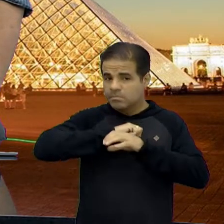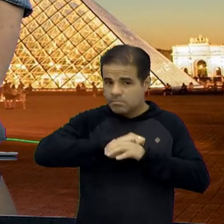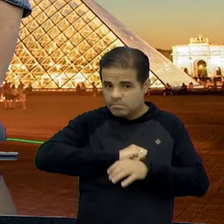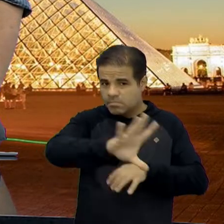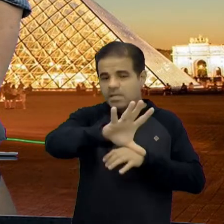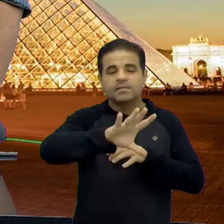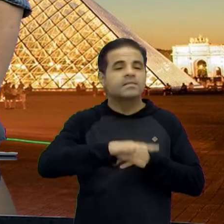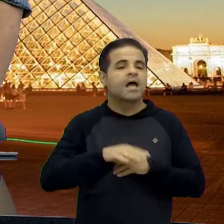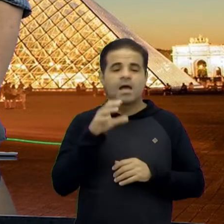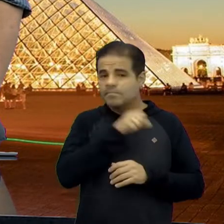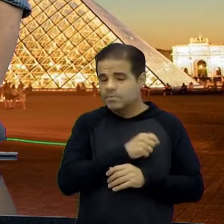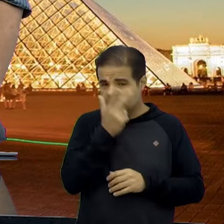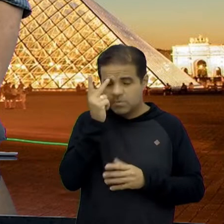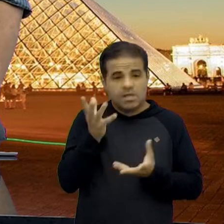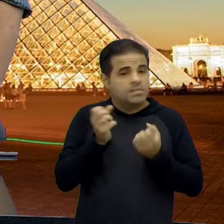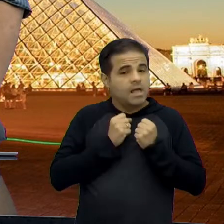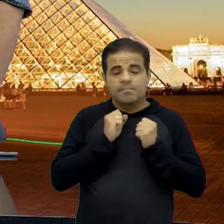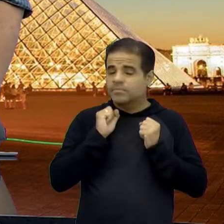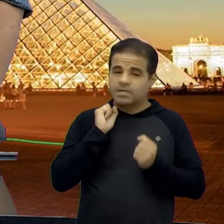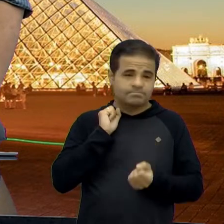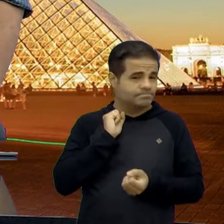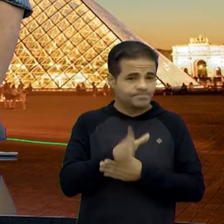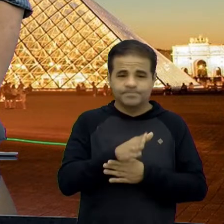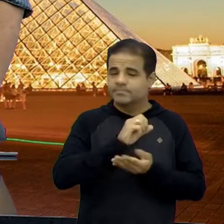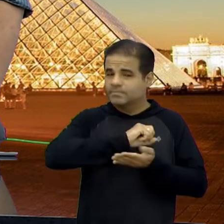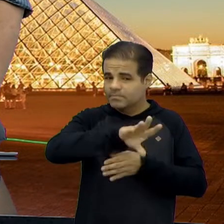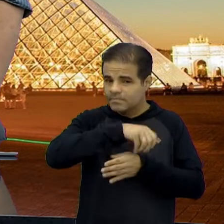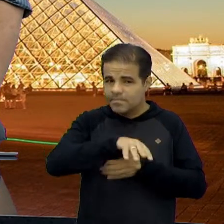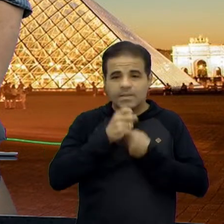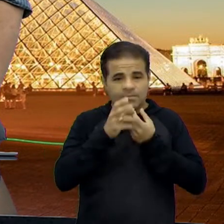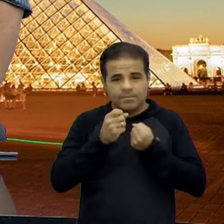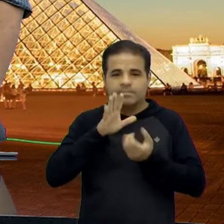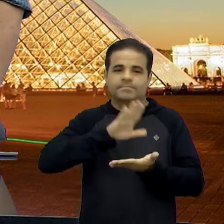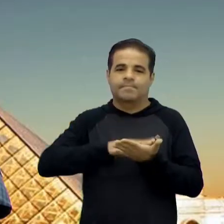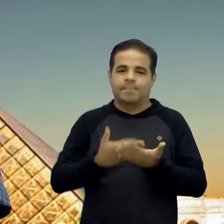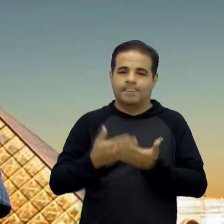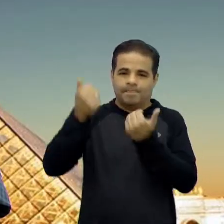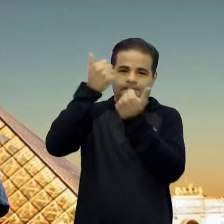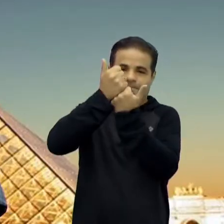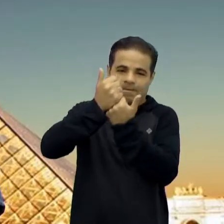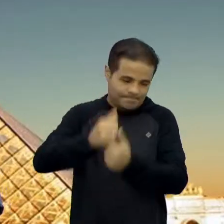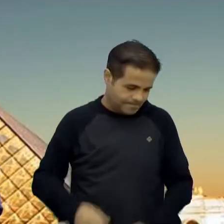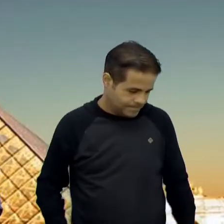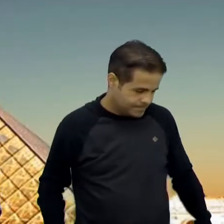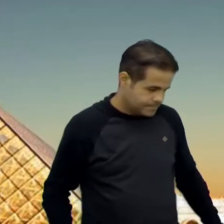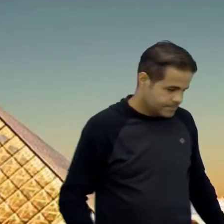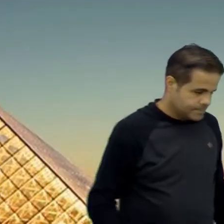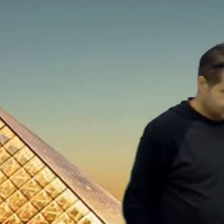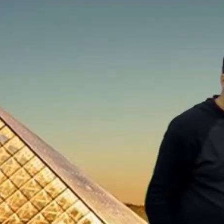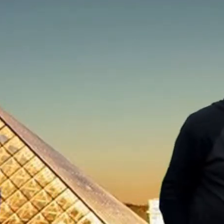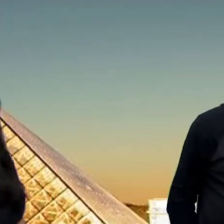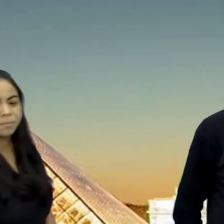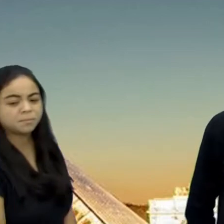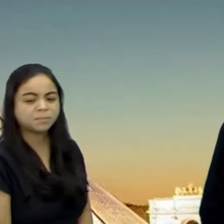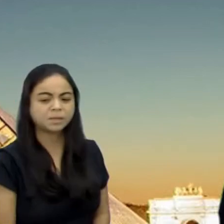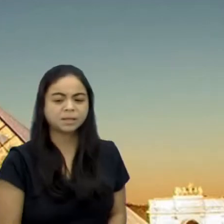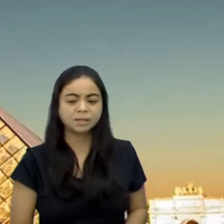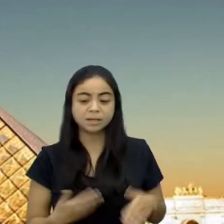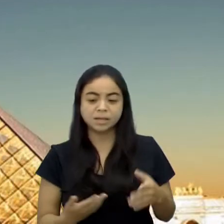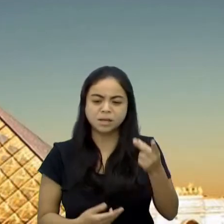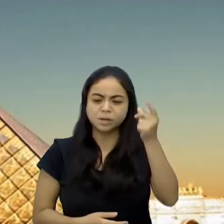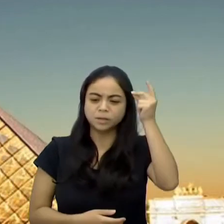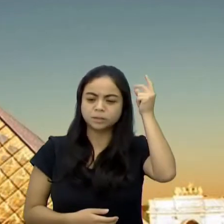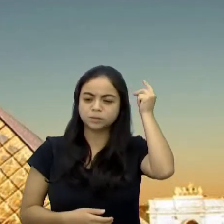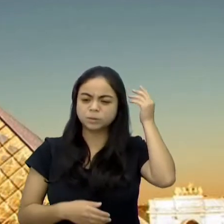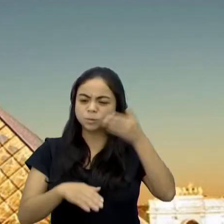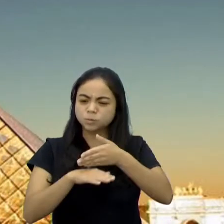direct, né, rapidinho, e você já passa todas essas informações. Eu costumo falar para o pessoal que antigamente a gente entrava na internet, era